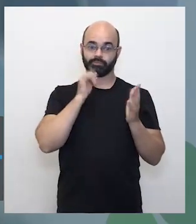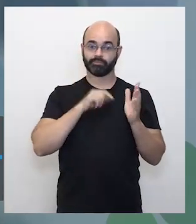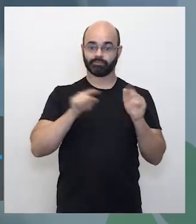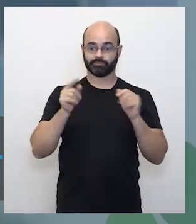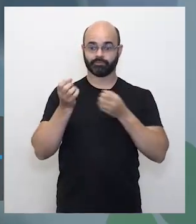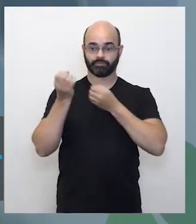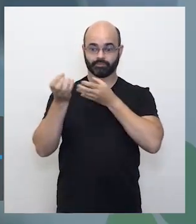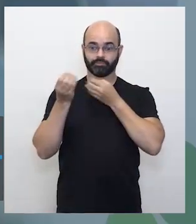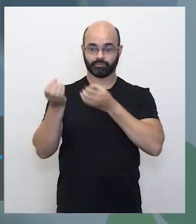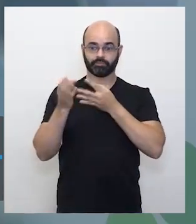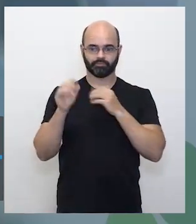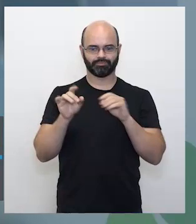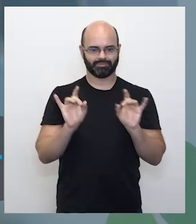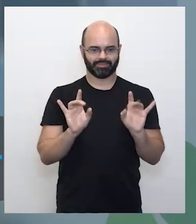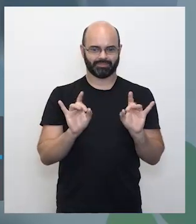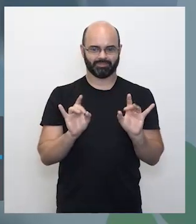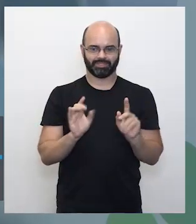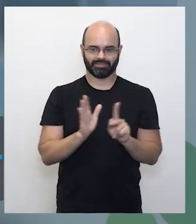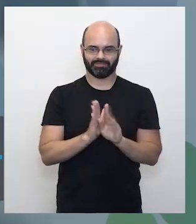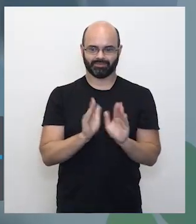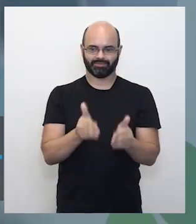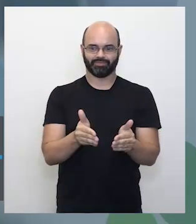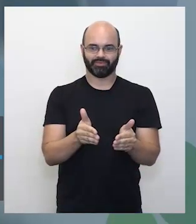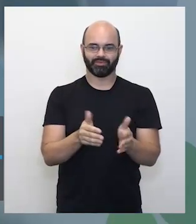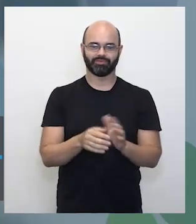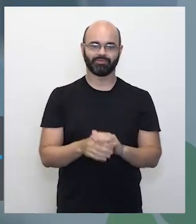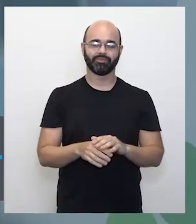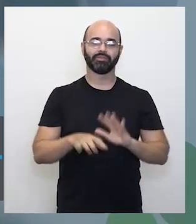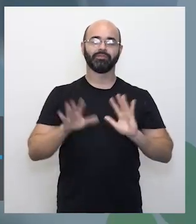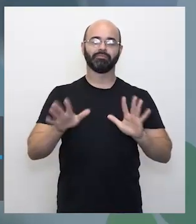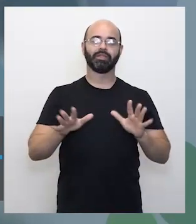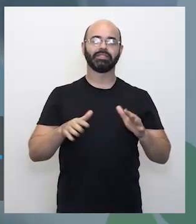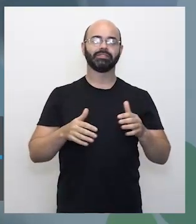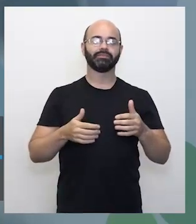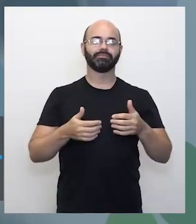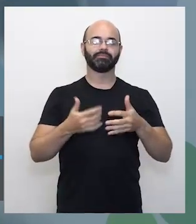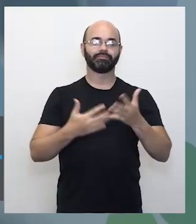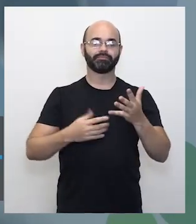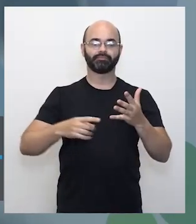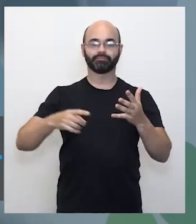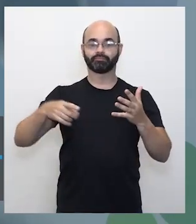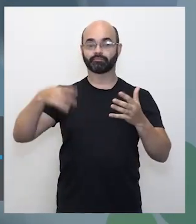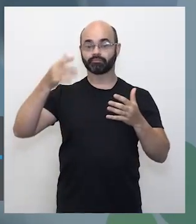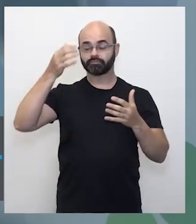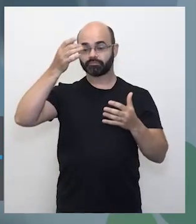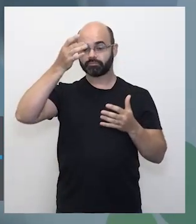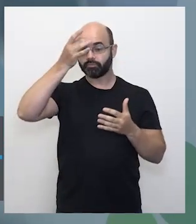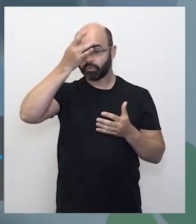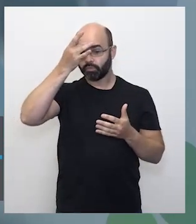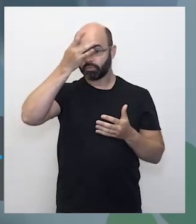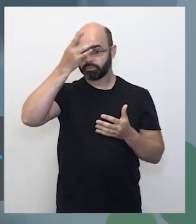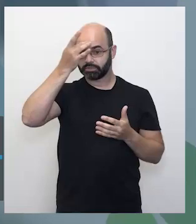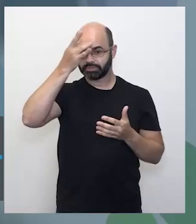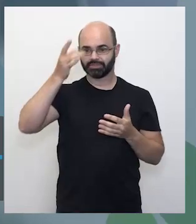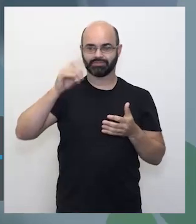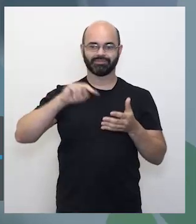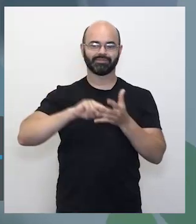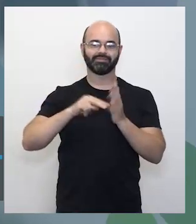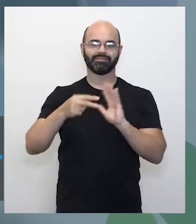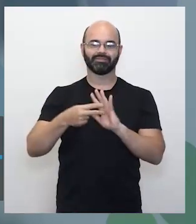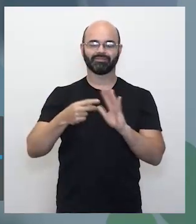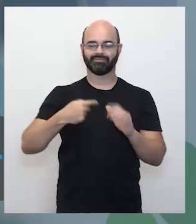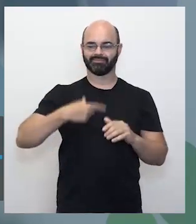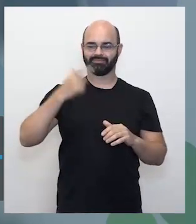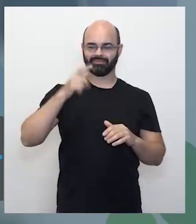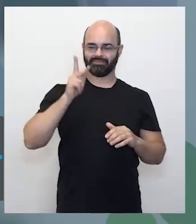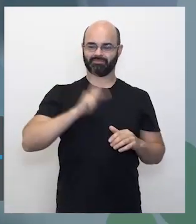ele é bem específico. Né? Mas a construção da consciência sobre o que é ser